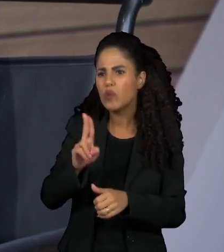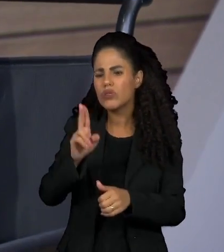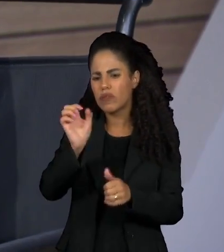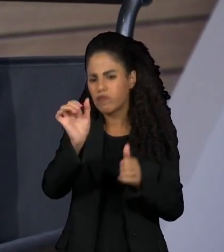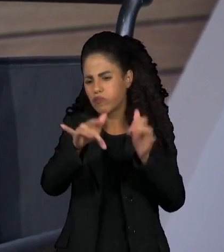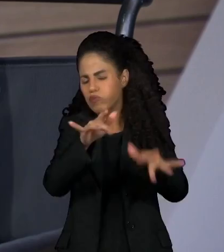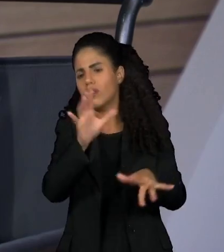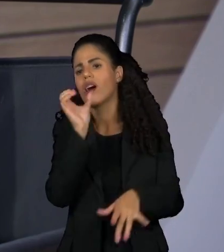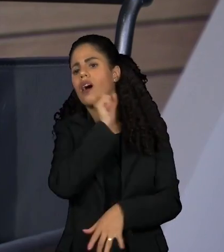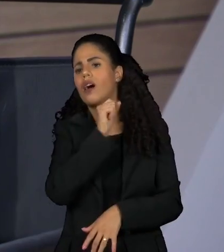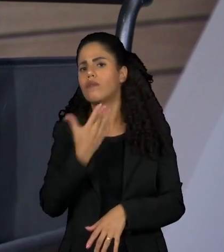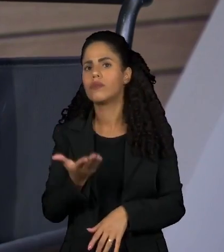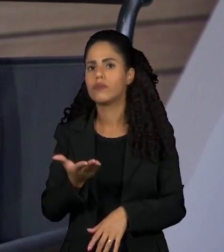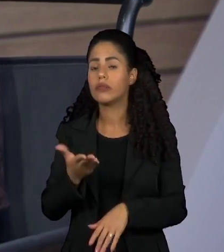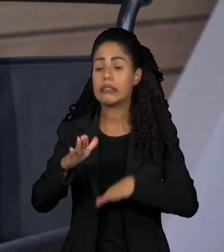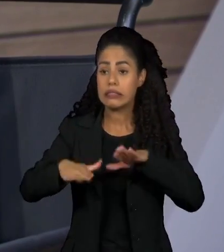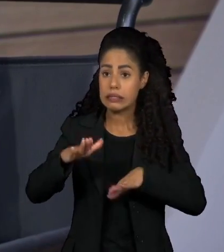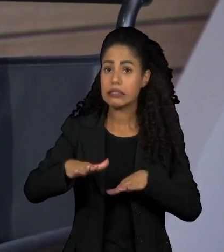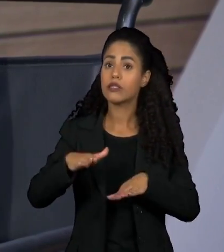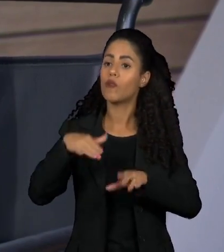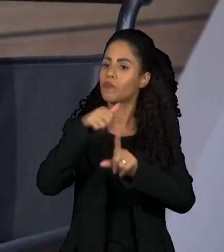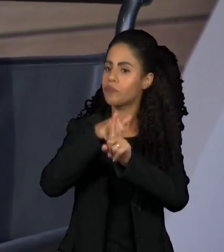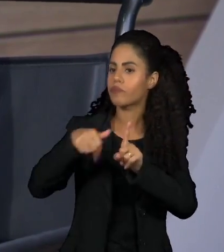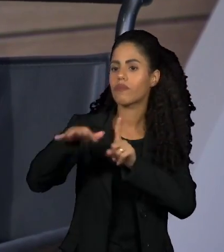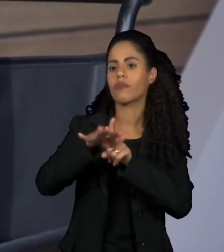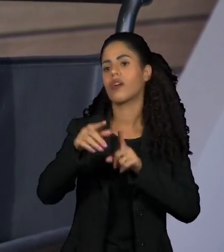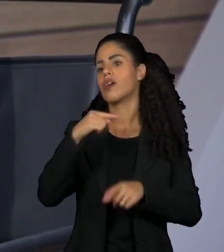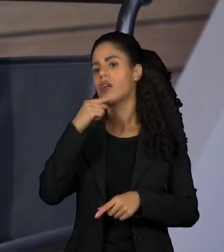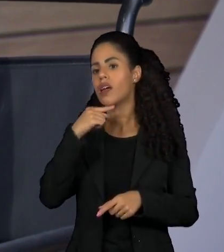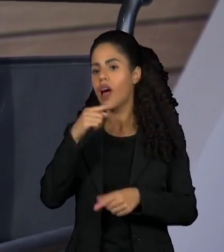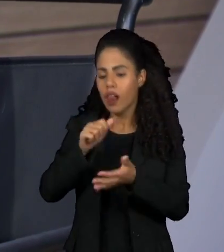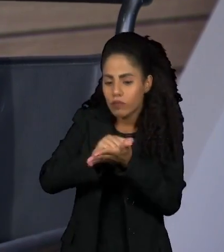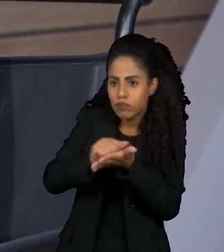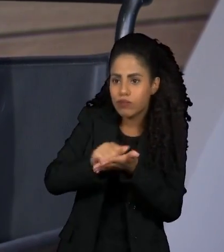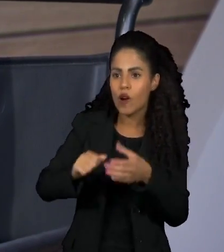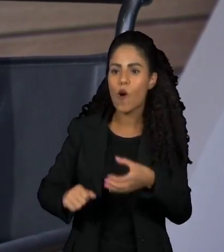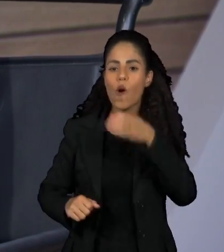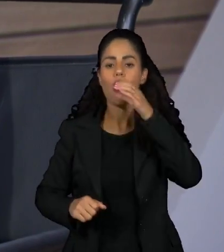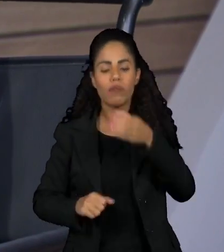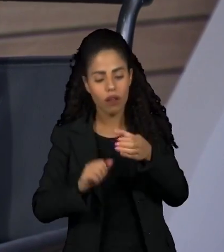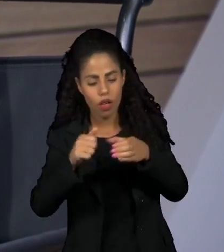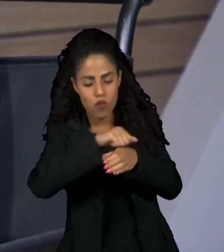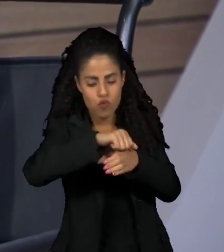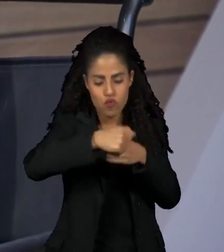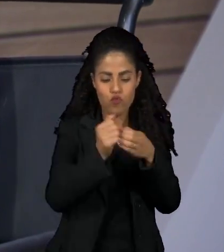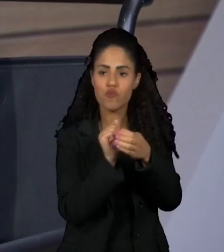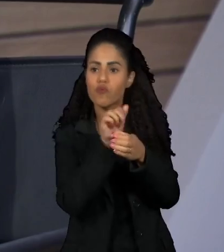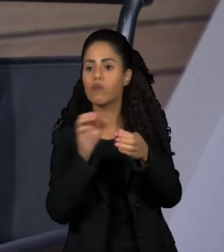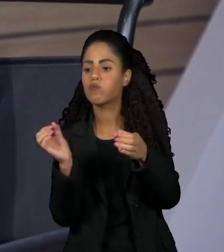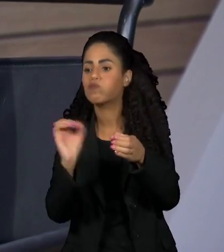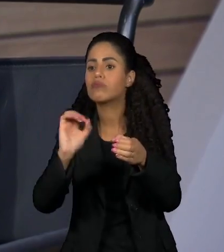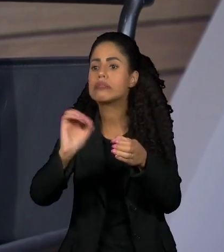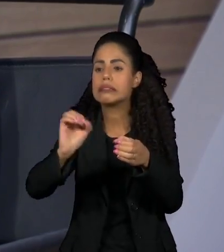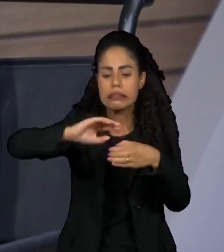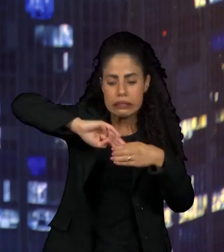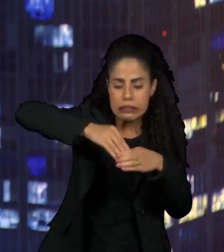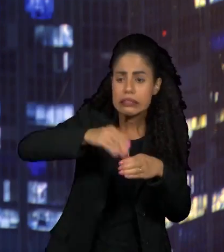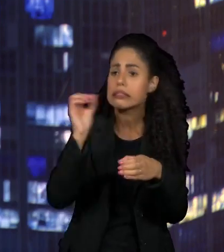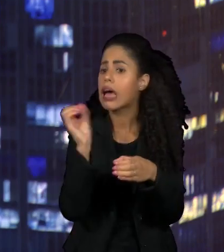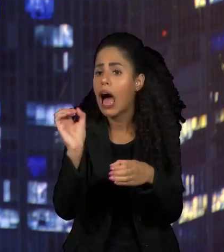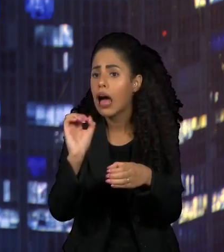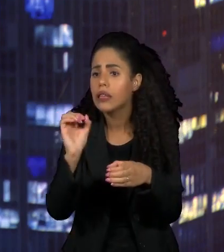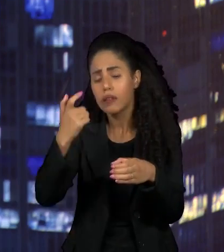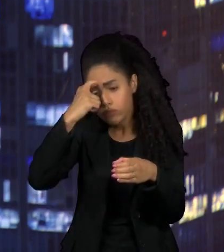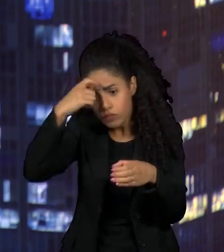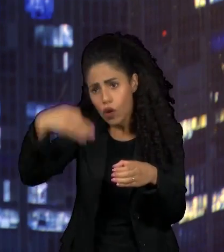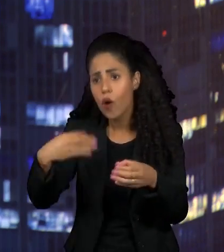dizer, nossa, a gente está numa sociedade que não consegue mais lavar seu próprio copo. Acho que a gente tem que repensar os nossos hábitos e onde a